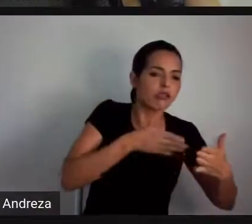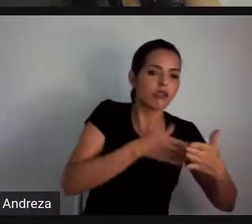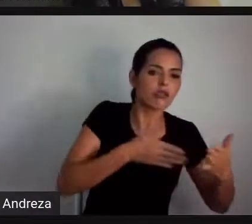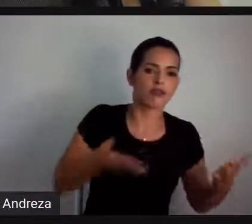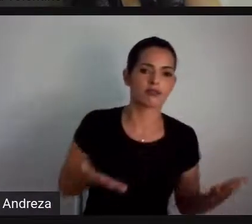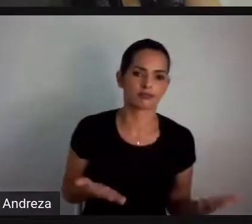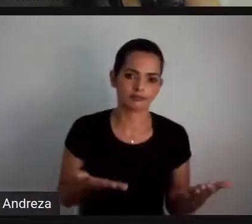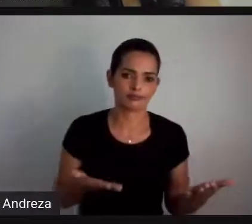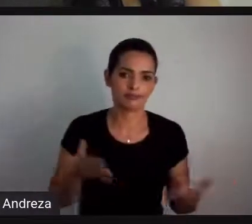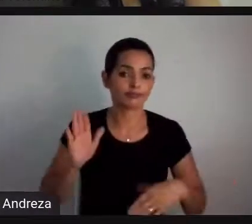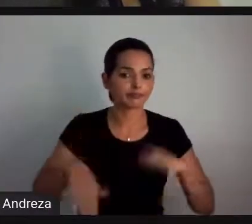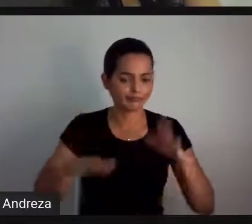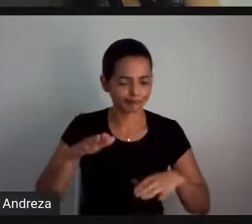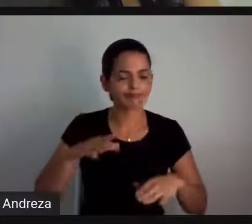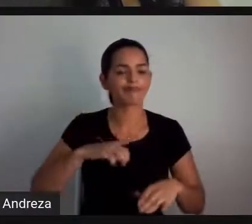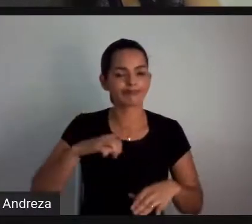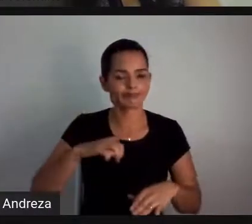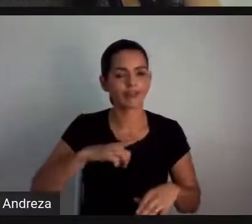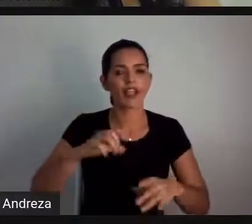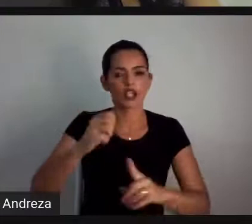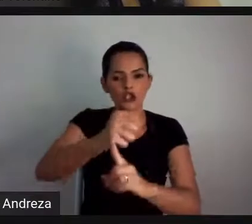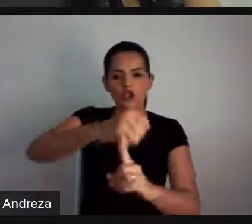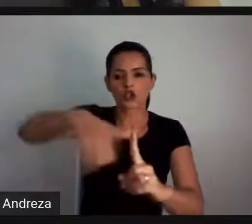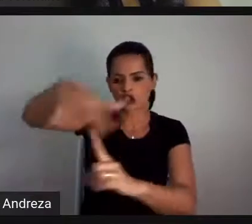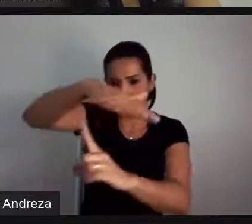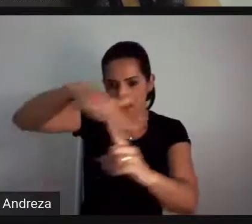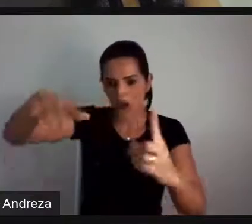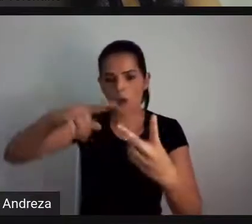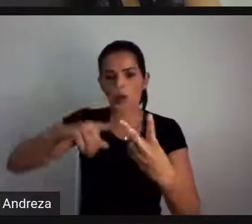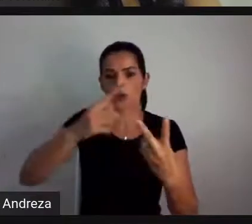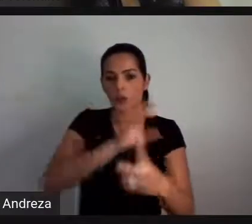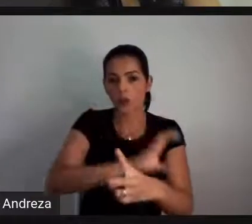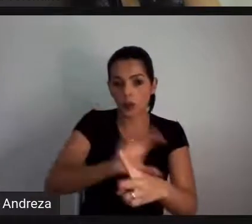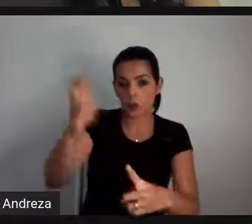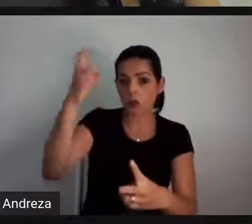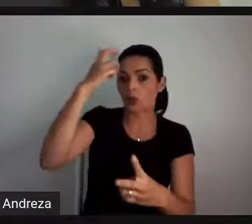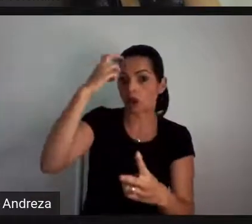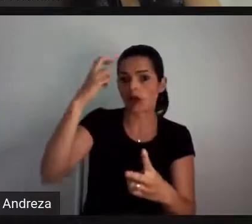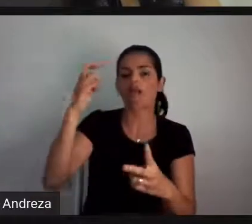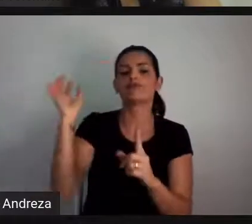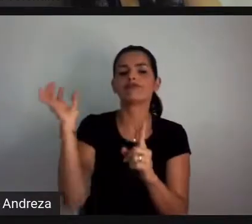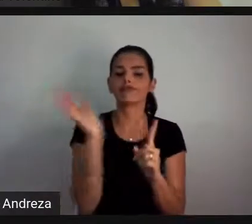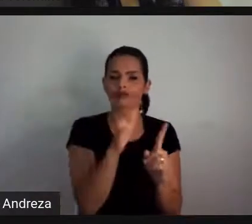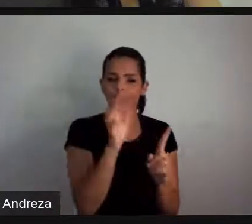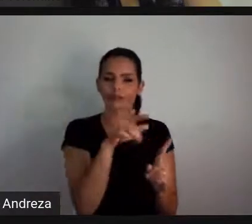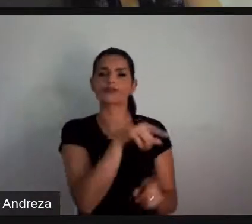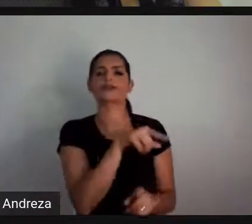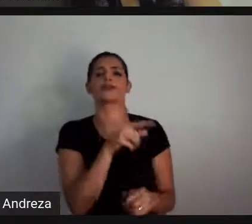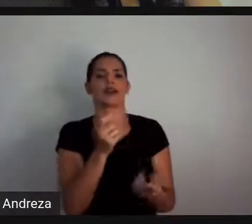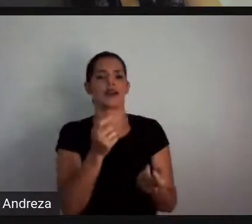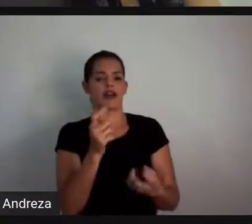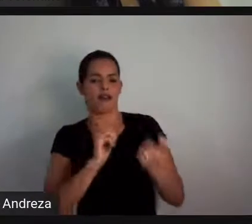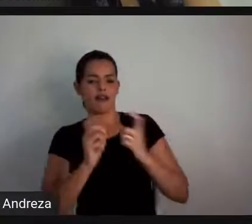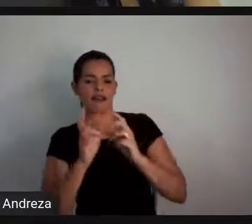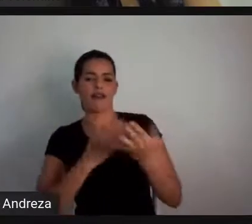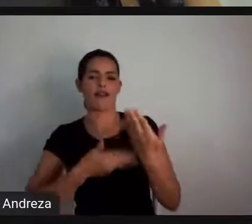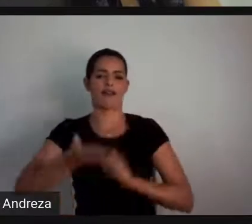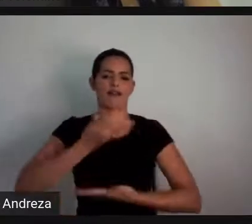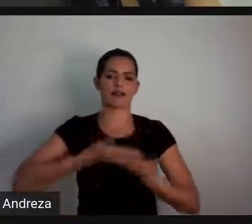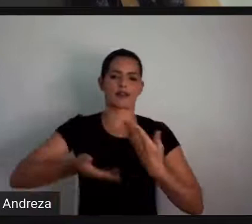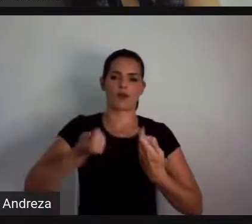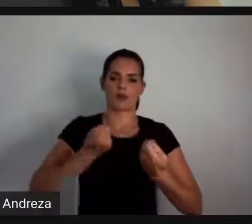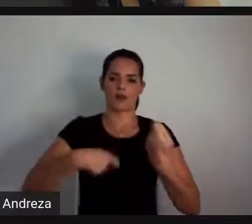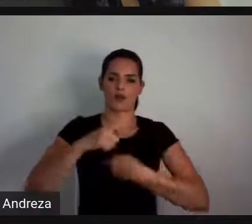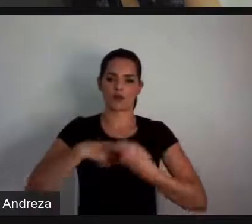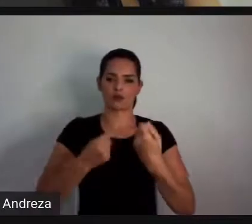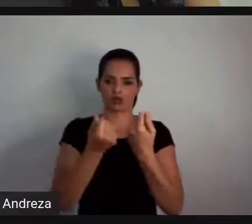Então, a gente tem esse contexto social, cultural, que influencia diretamente. Nós conhecemos muito pouco,